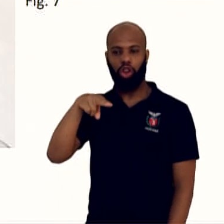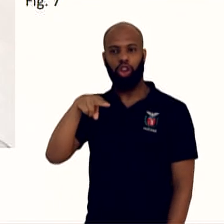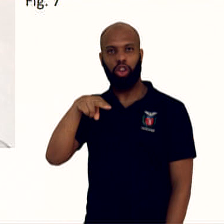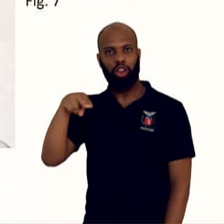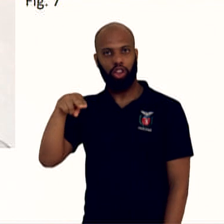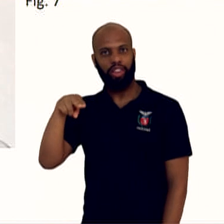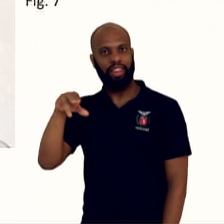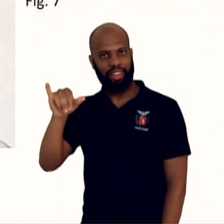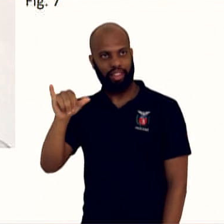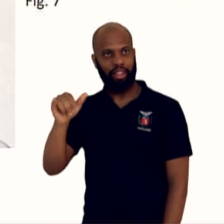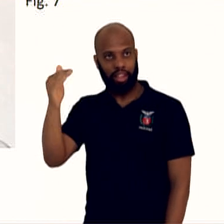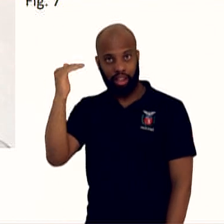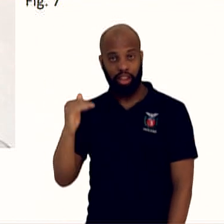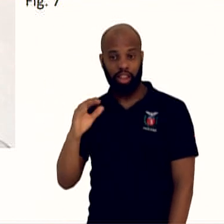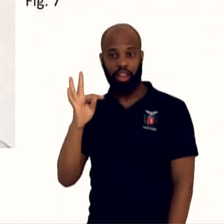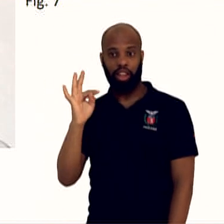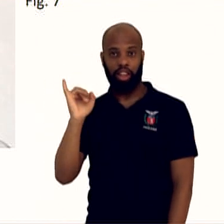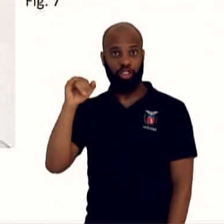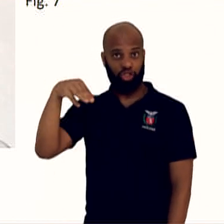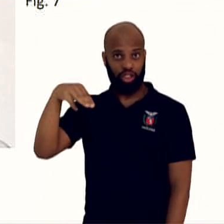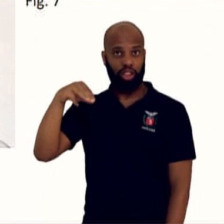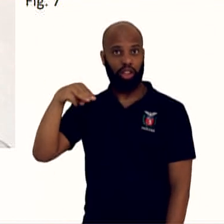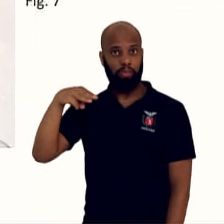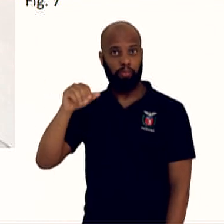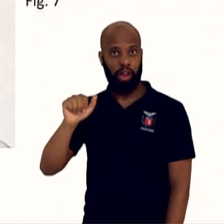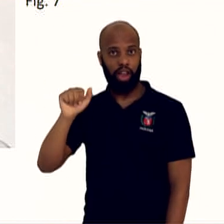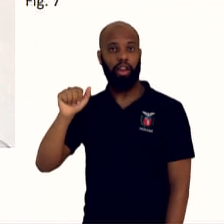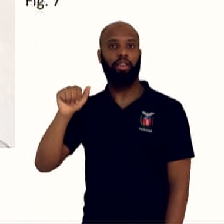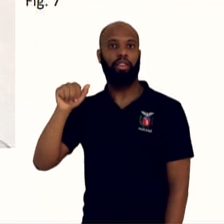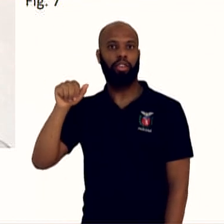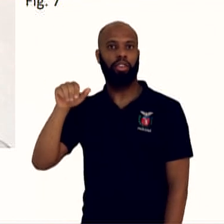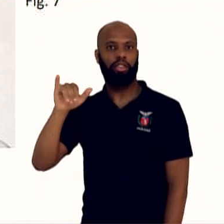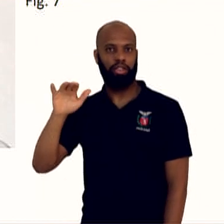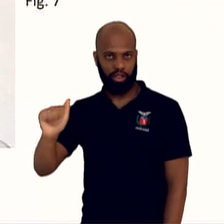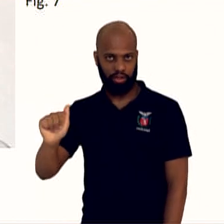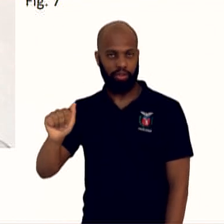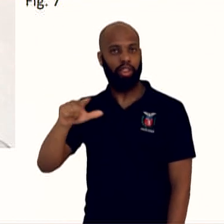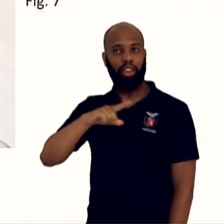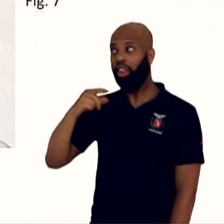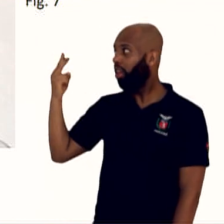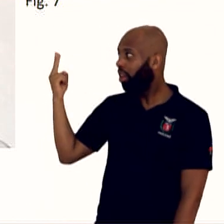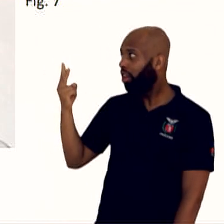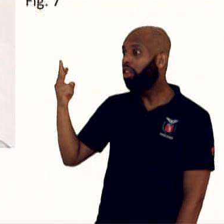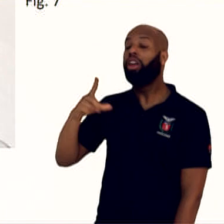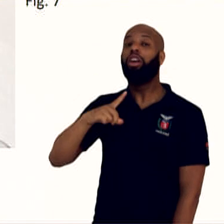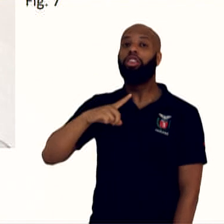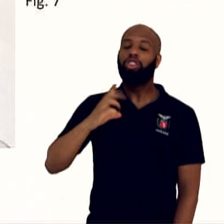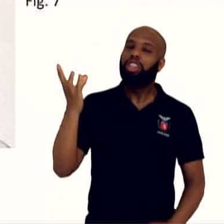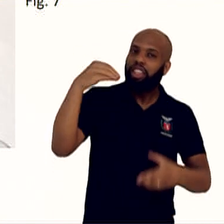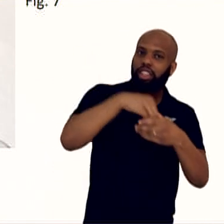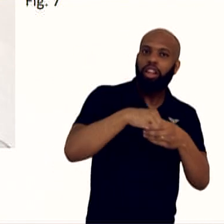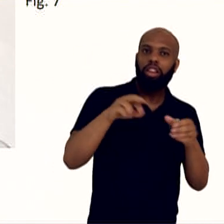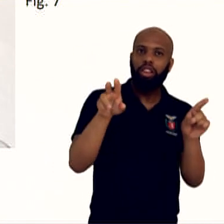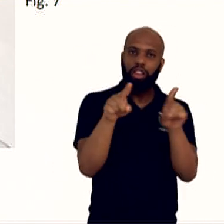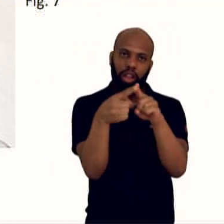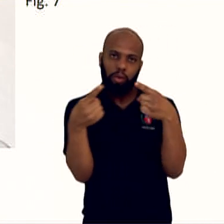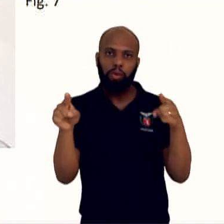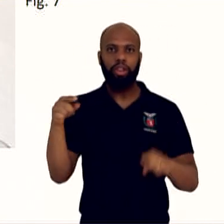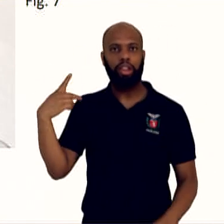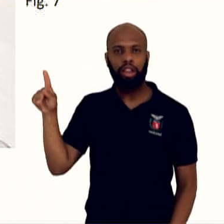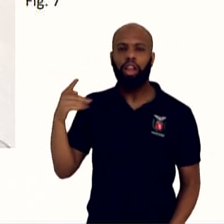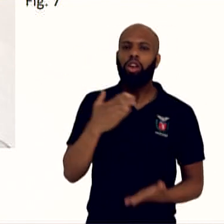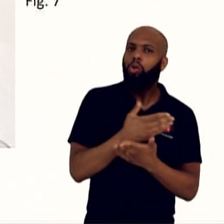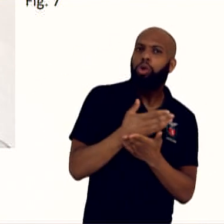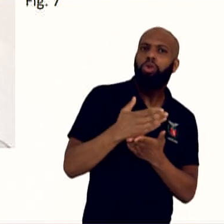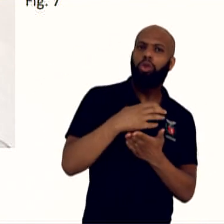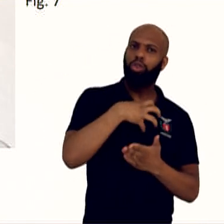na figura 8, o Tim Maia. Então foram dois artistas que incorporaram na sua música o funk, certo?